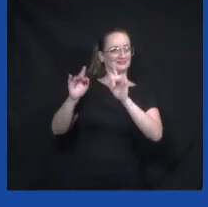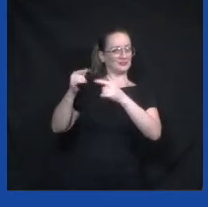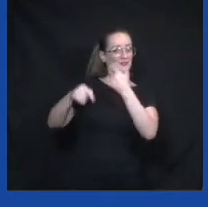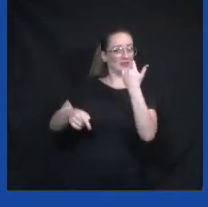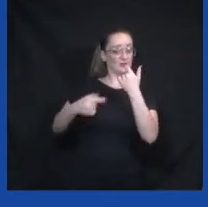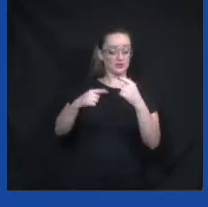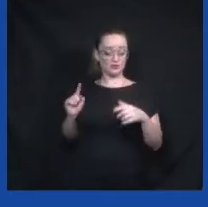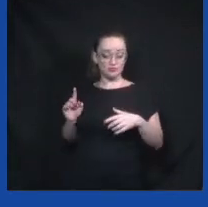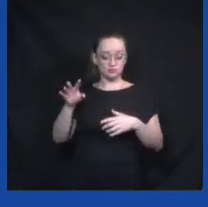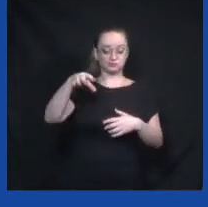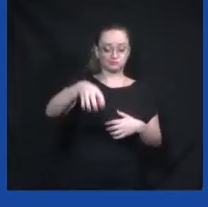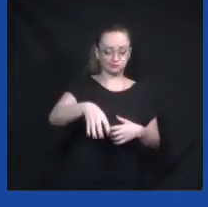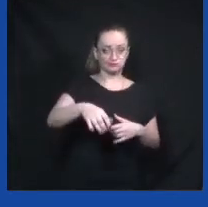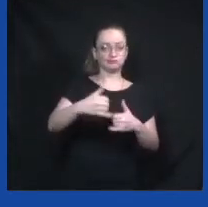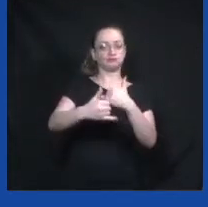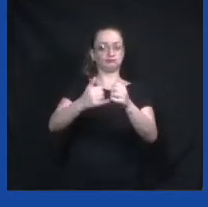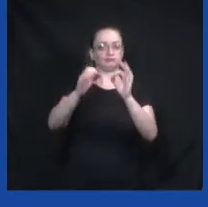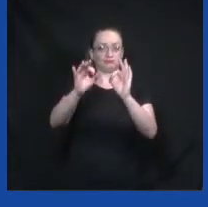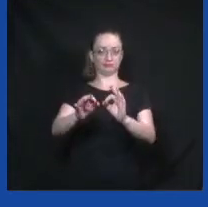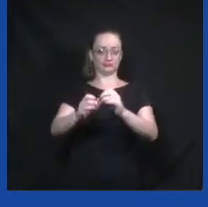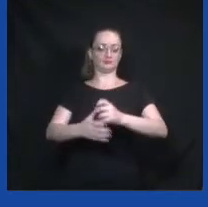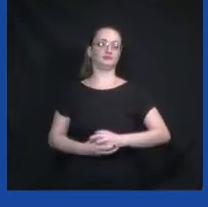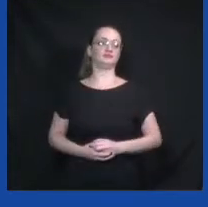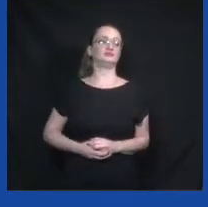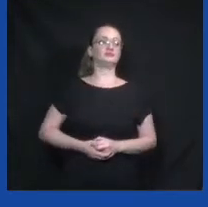precisa jogar o jogo dentro das linhas estabelecidas por ele.